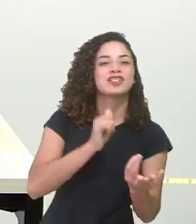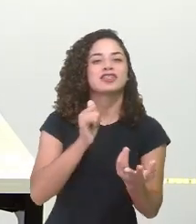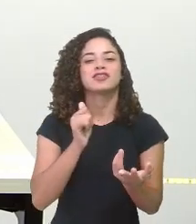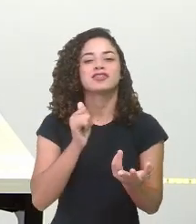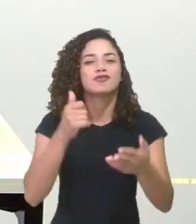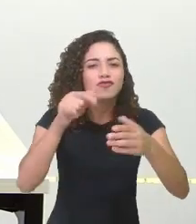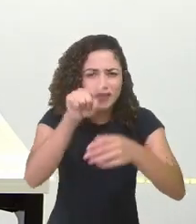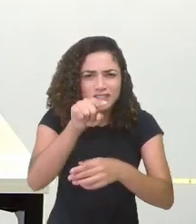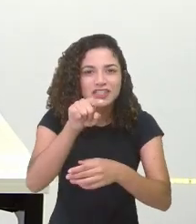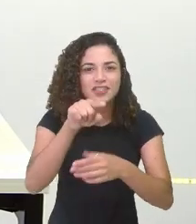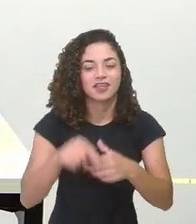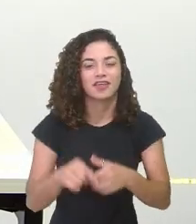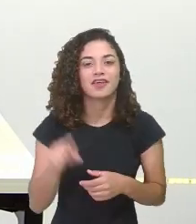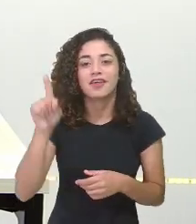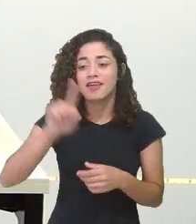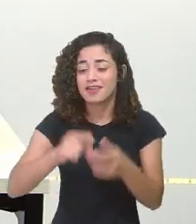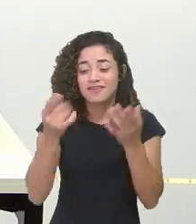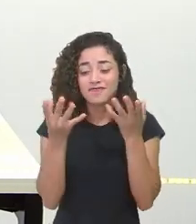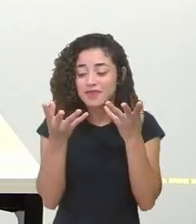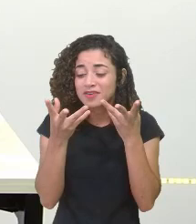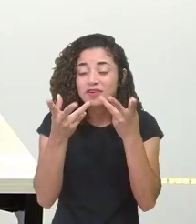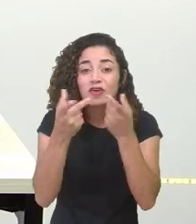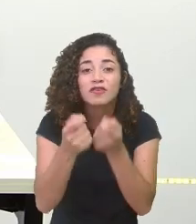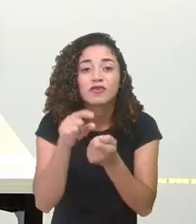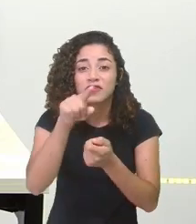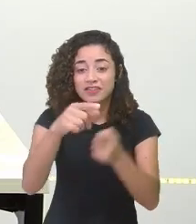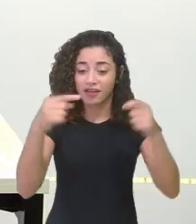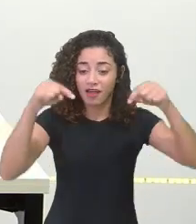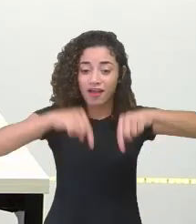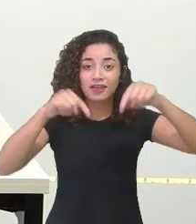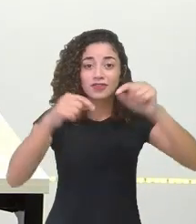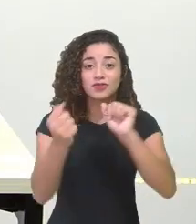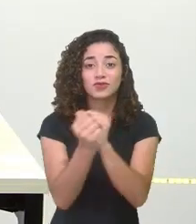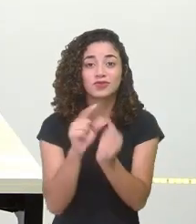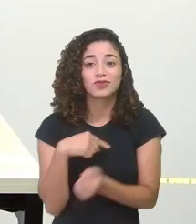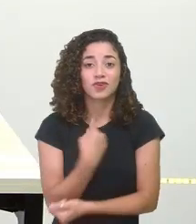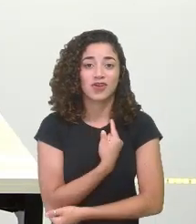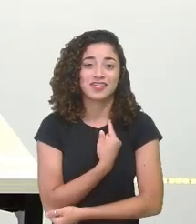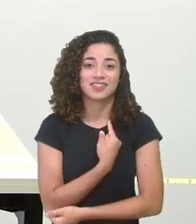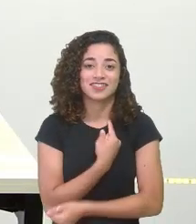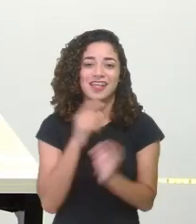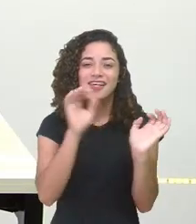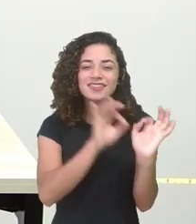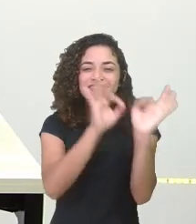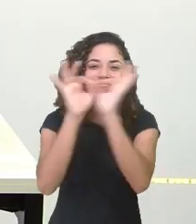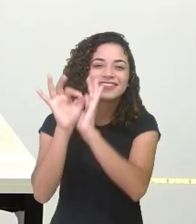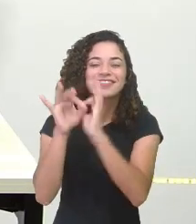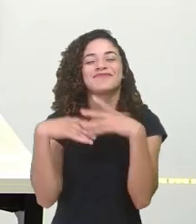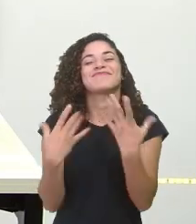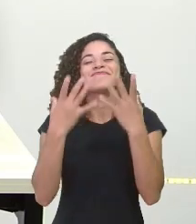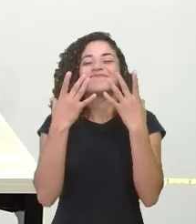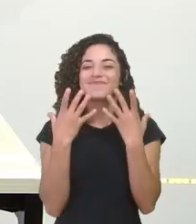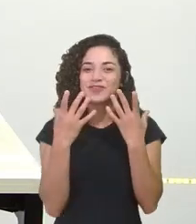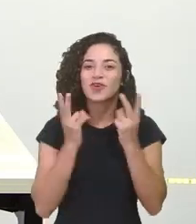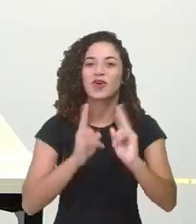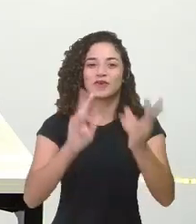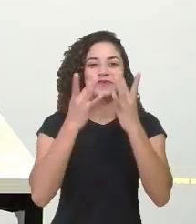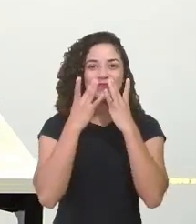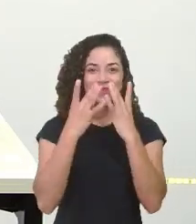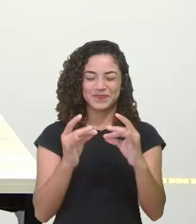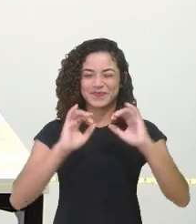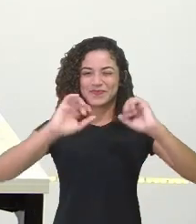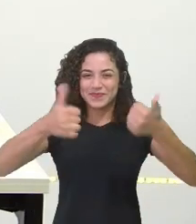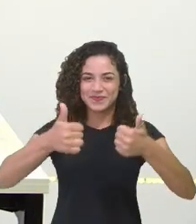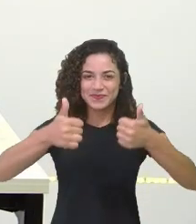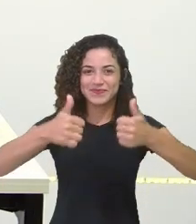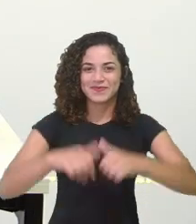criança, você, é maravilhoso ter a sua presença aqui conosco, tá? Então fica aí ligadinho e vamos passear pelo mundo